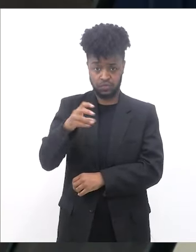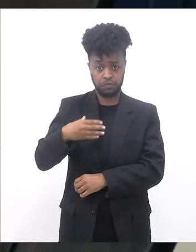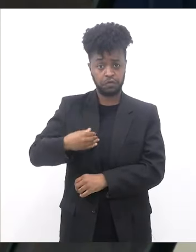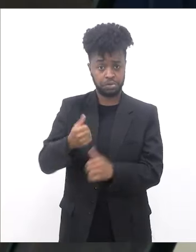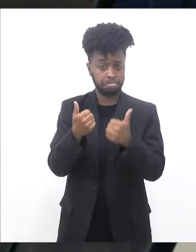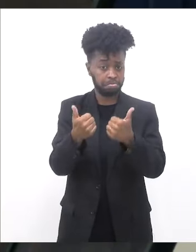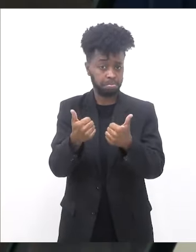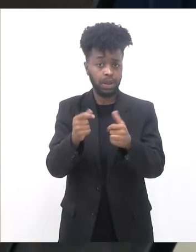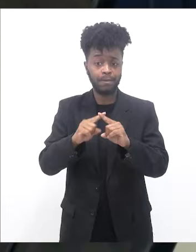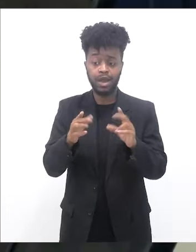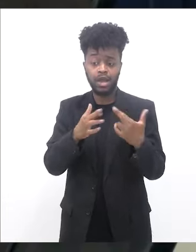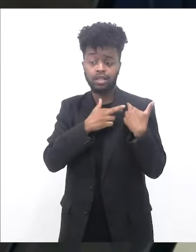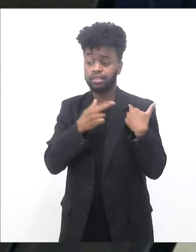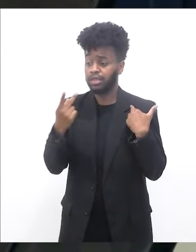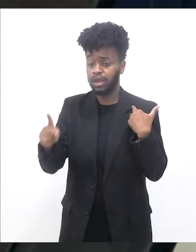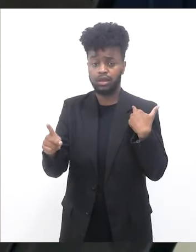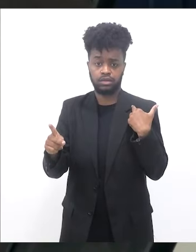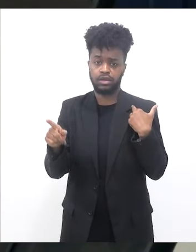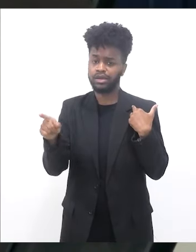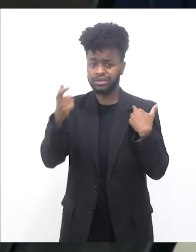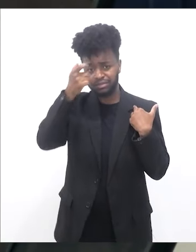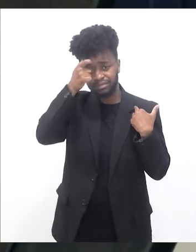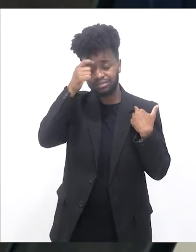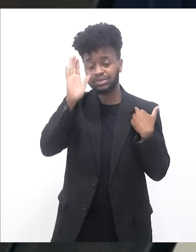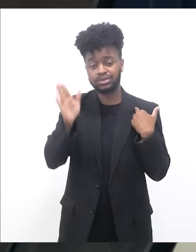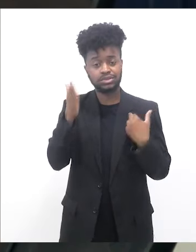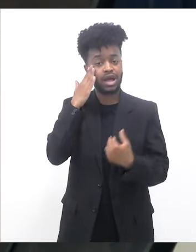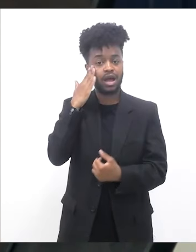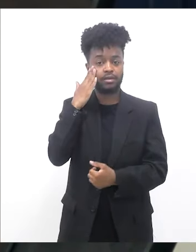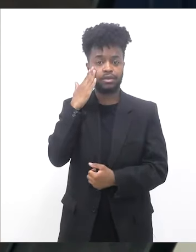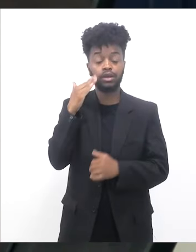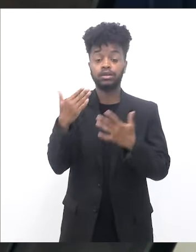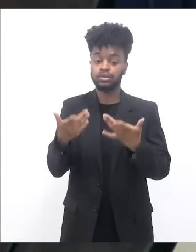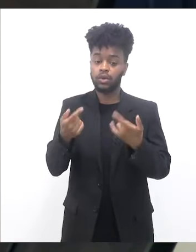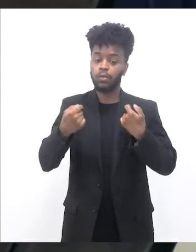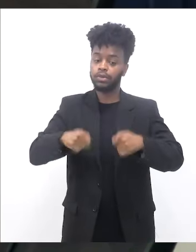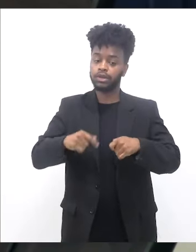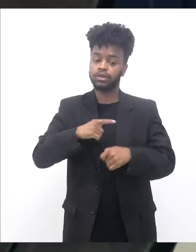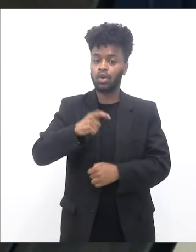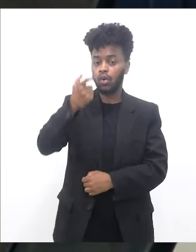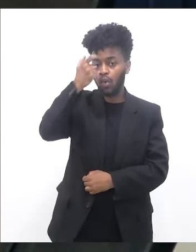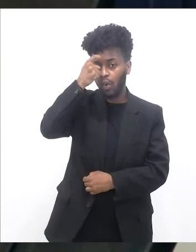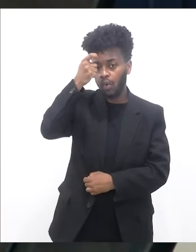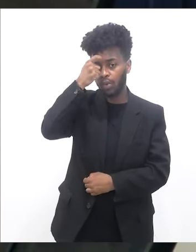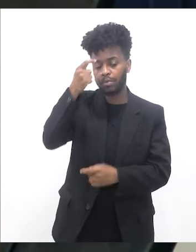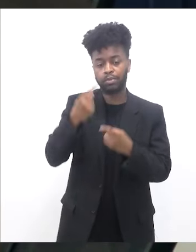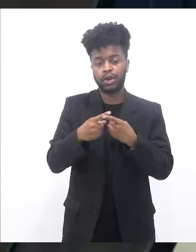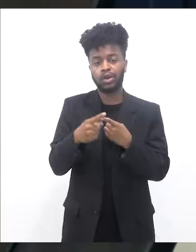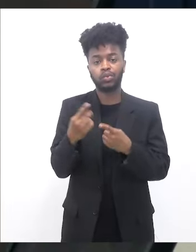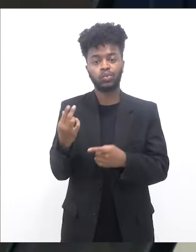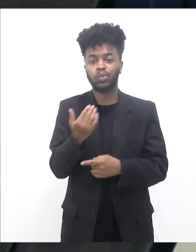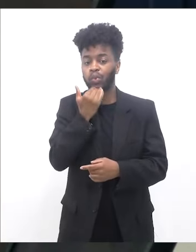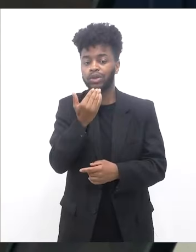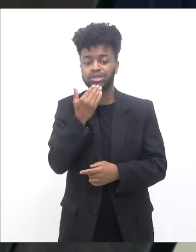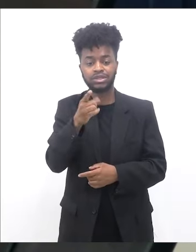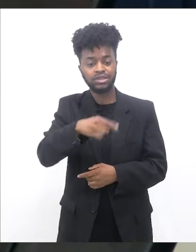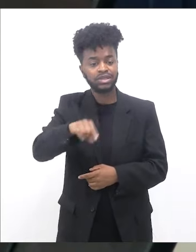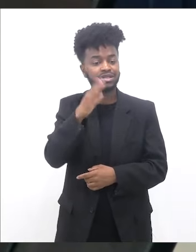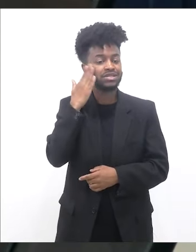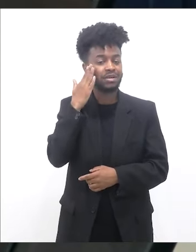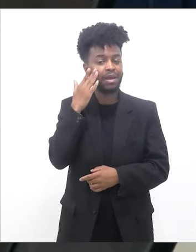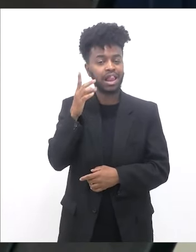aquela coisa toda. Responsabilidade, ele tem essa consciência. Então é preciso que tenhamos essa consciência. Não basta você saber